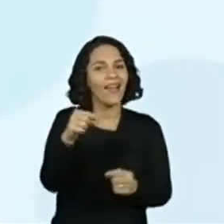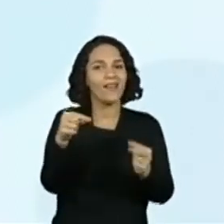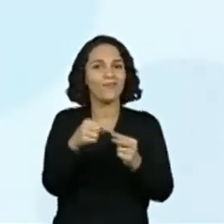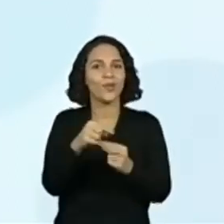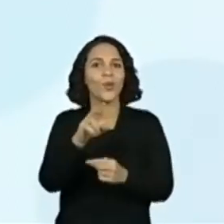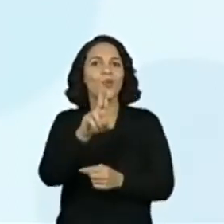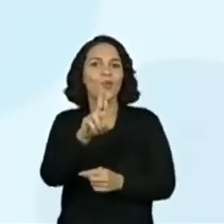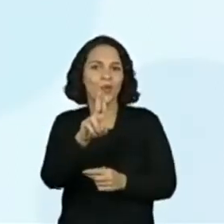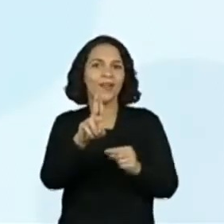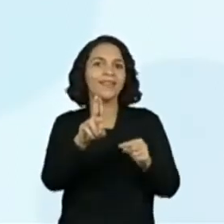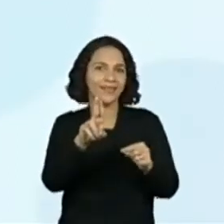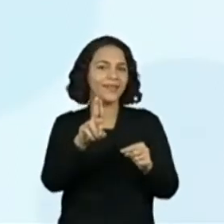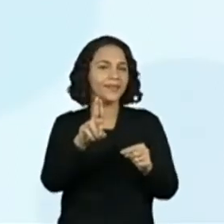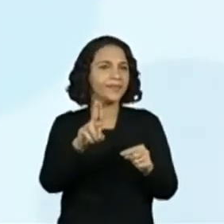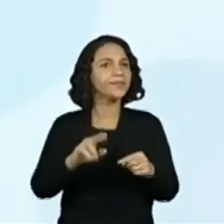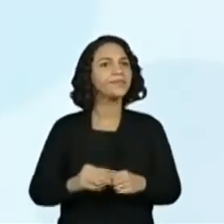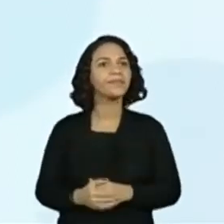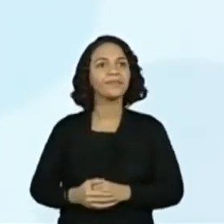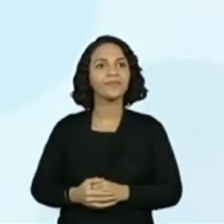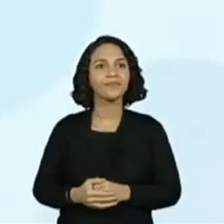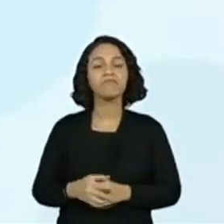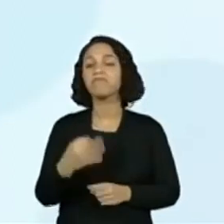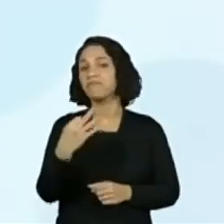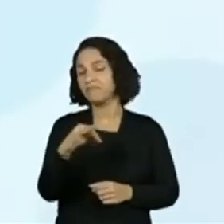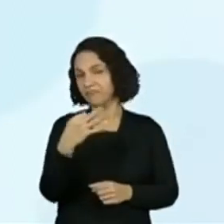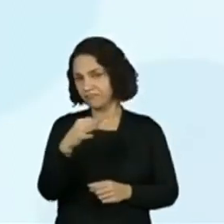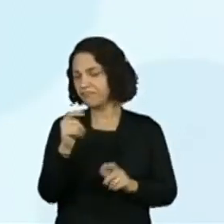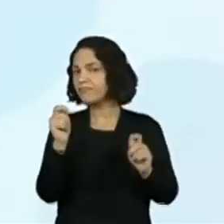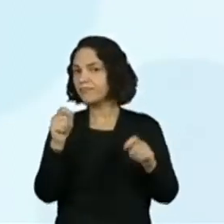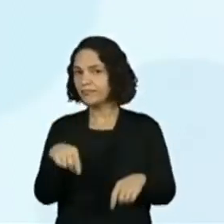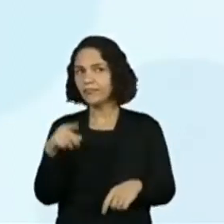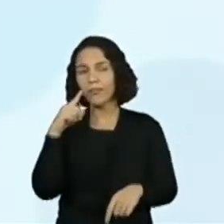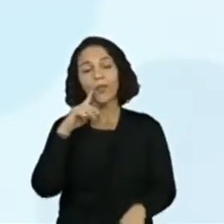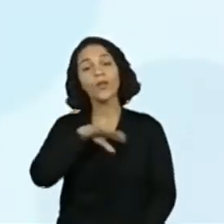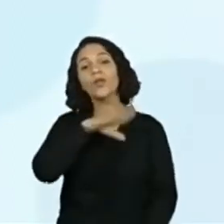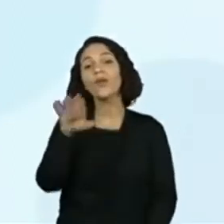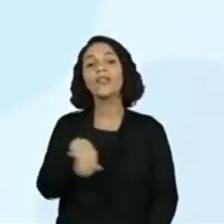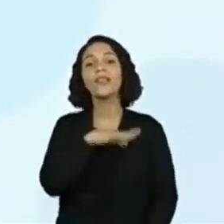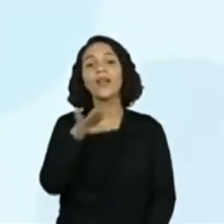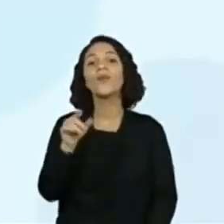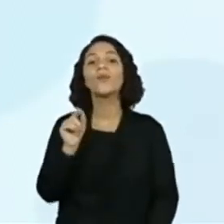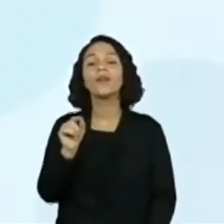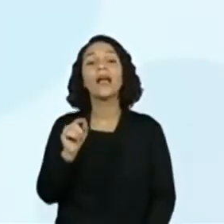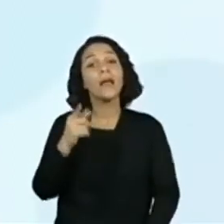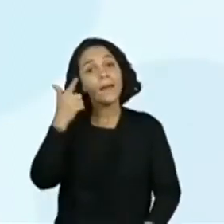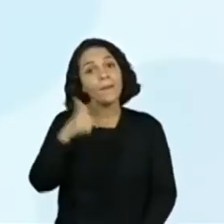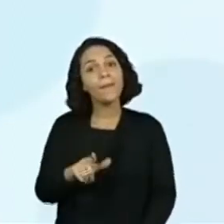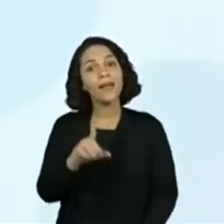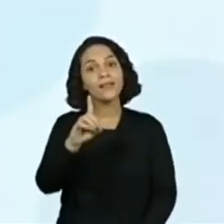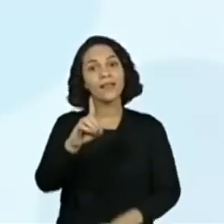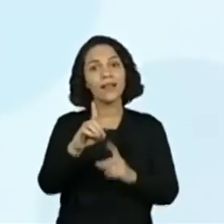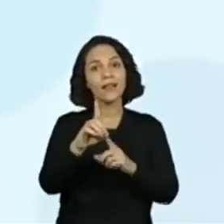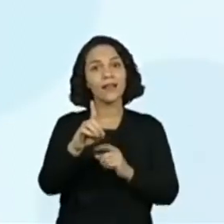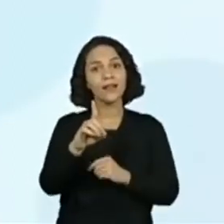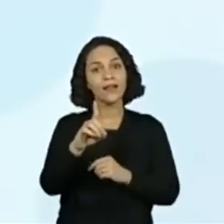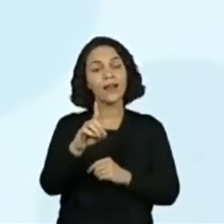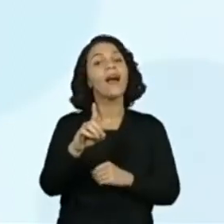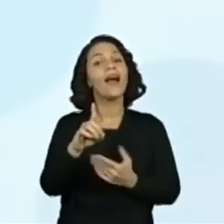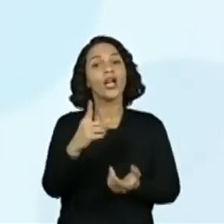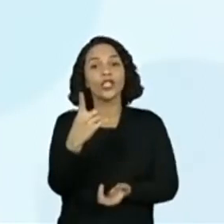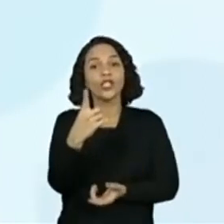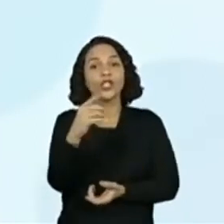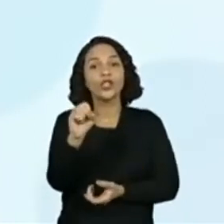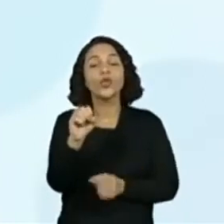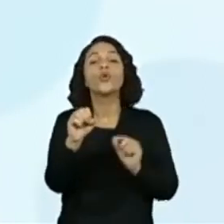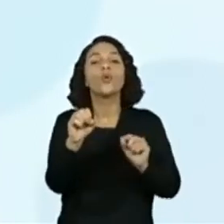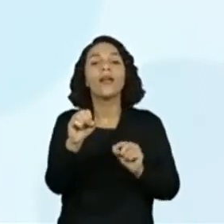né, do agrupamento das unidades. Exatamente. Nós obtemos aí, inclusive, mais uma dezena, não é? Que o 18... é o mesmo